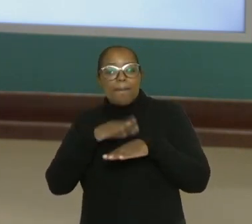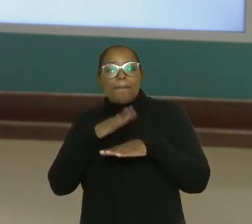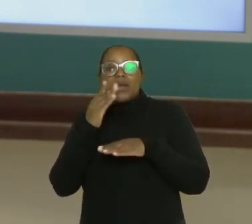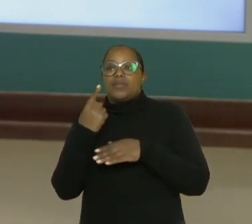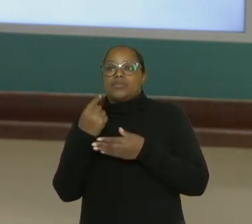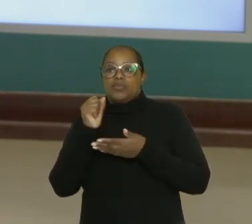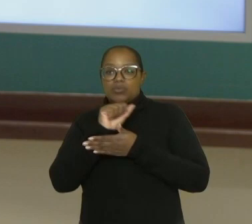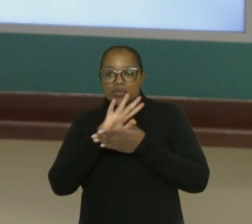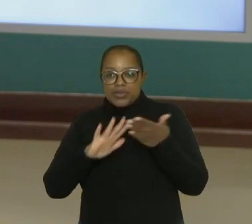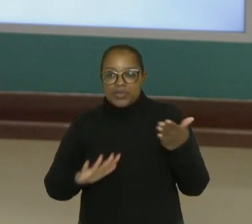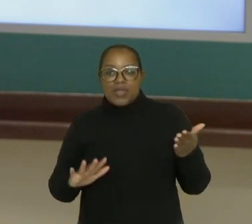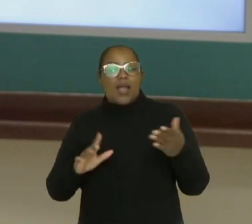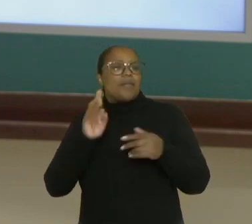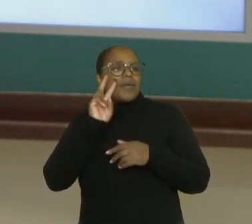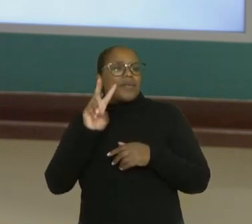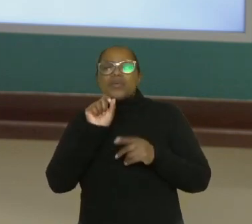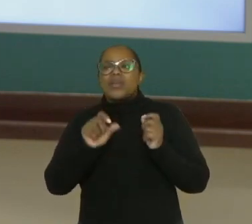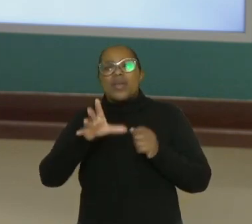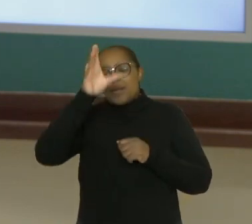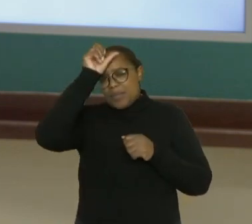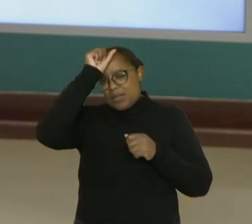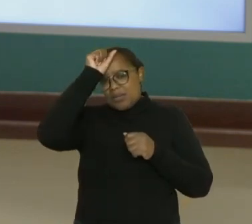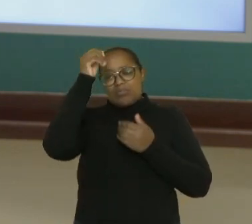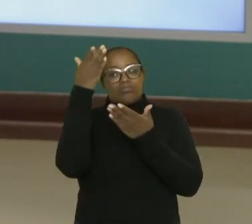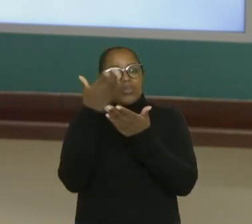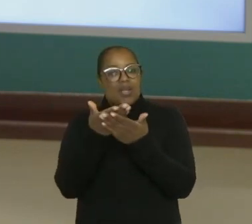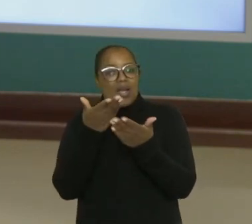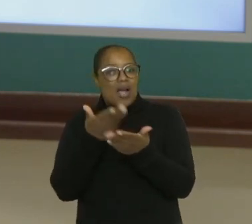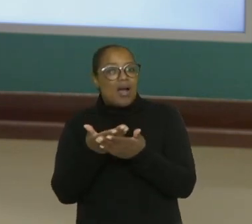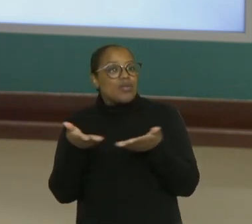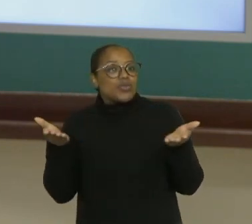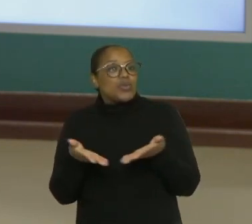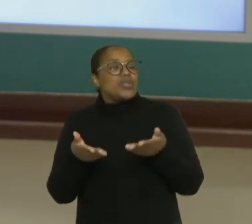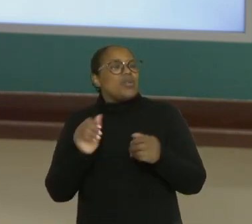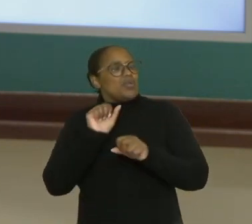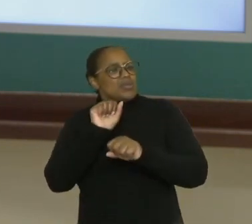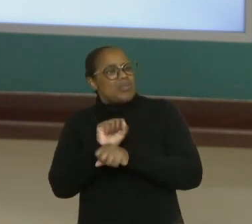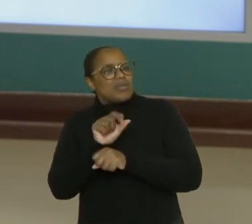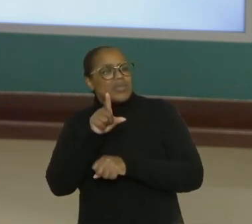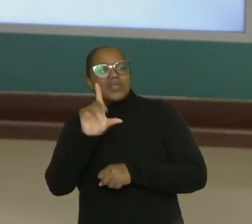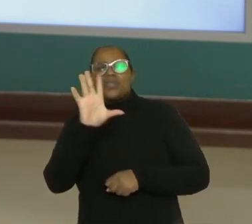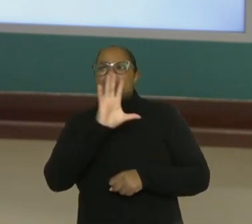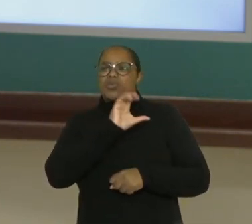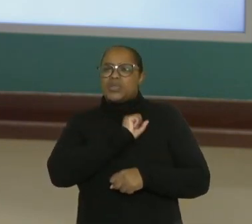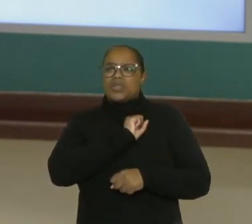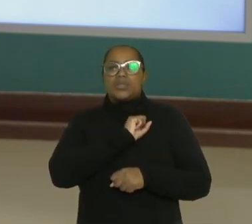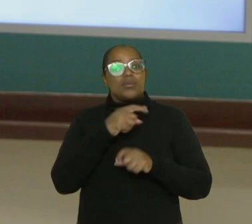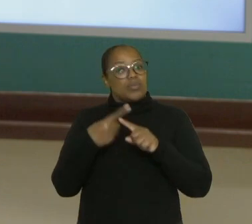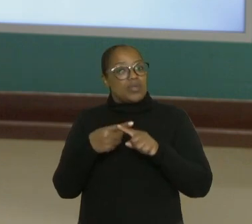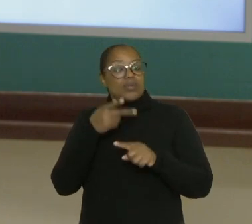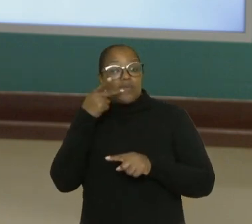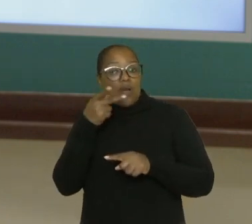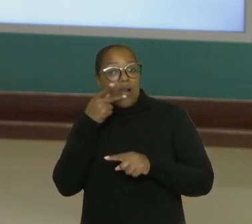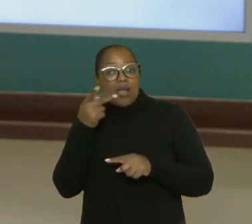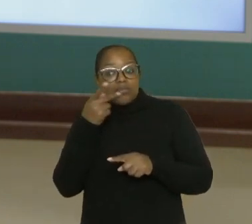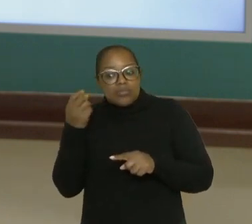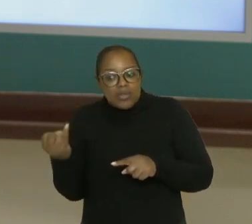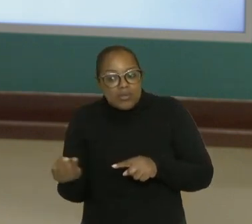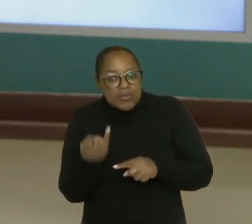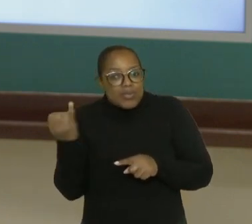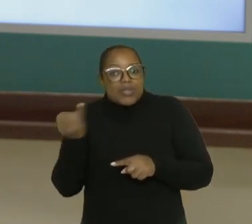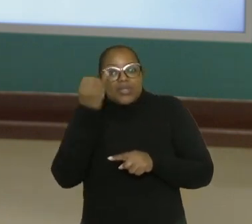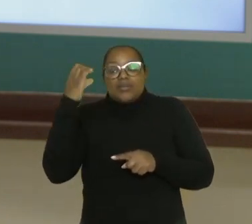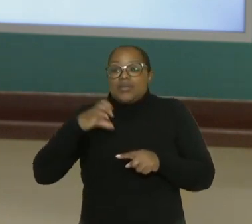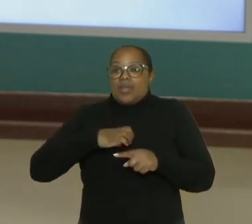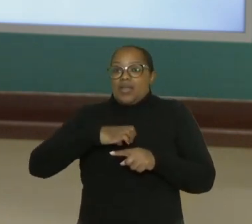ver o que vocês aprenderam nesta aula, que eu espero que vocês estejam gostando, porque traz essa questão bem importante da ética